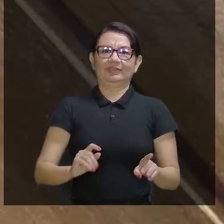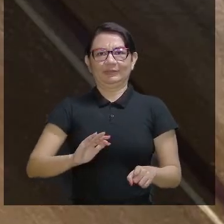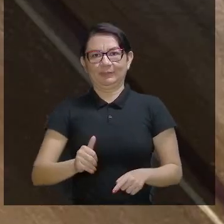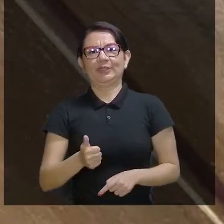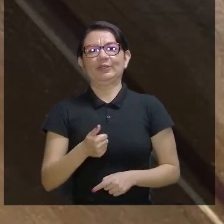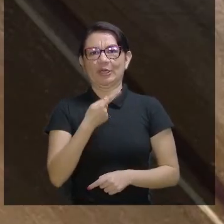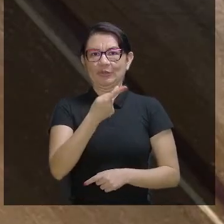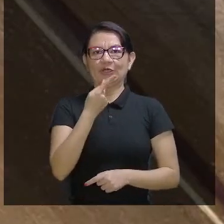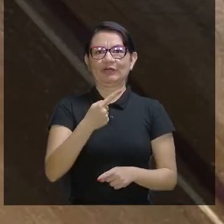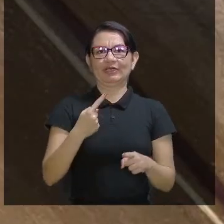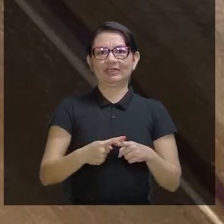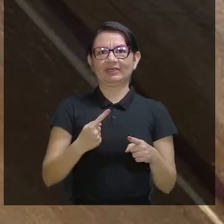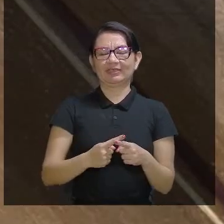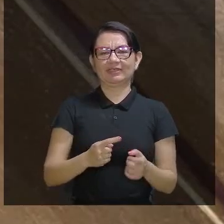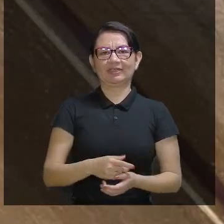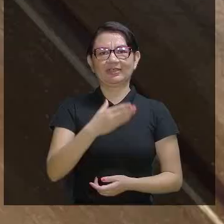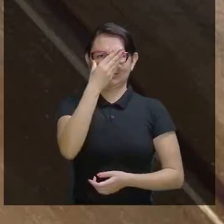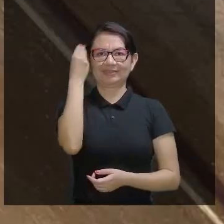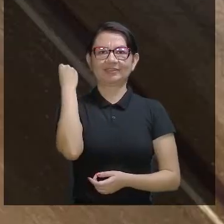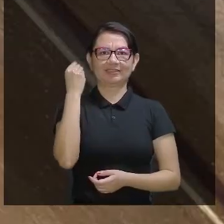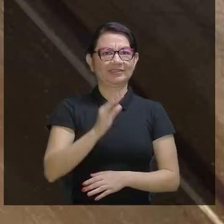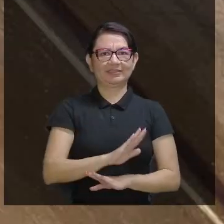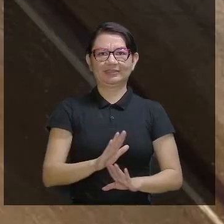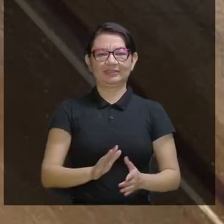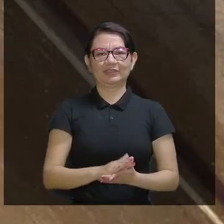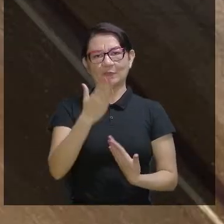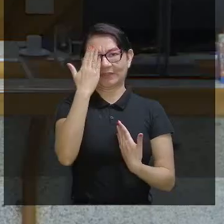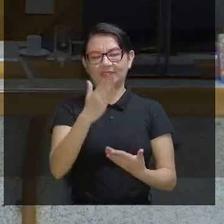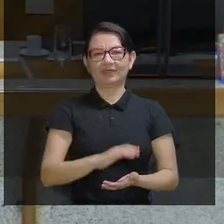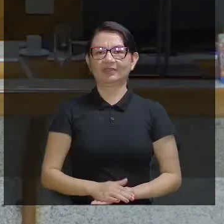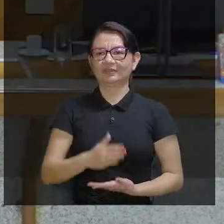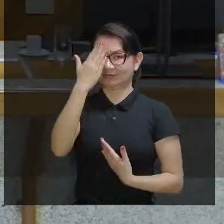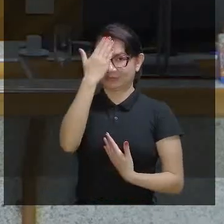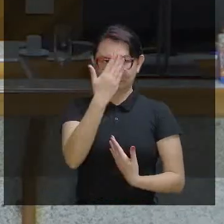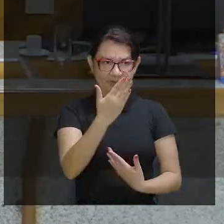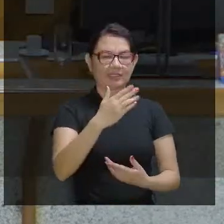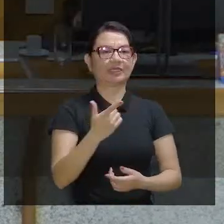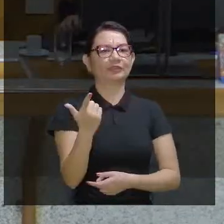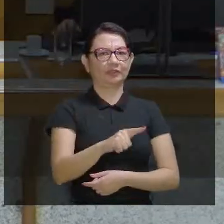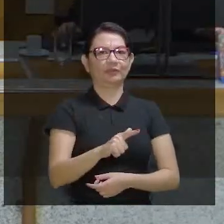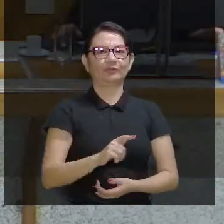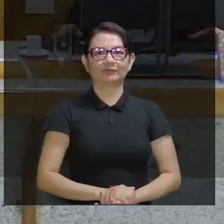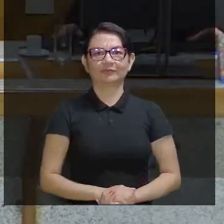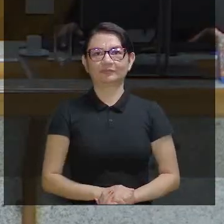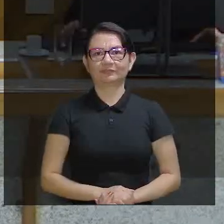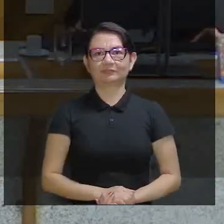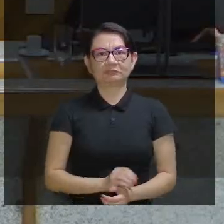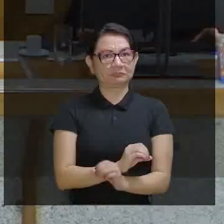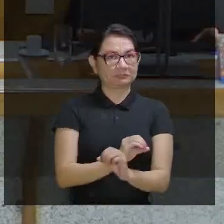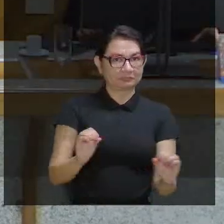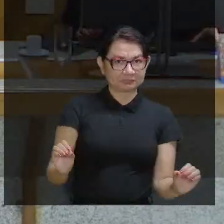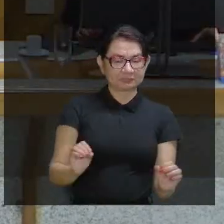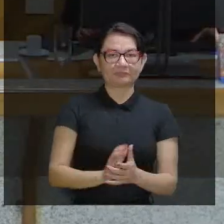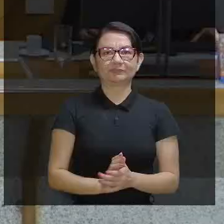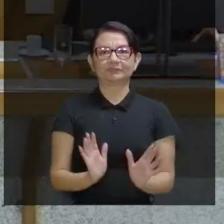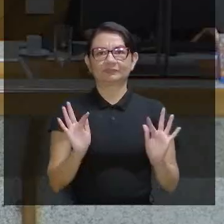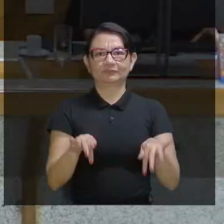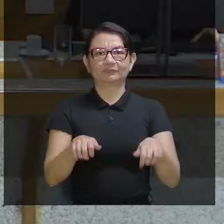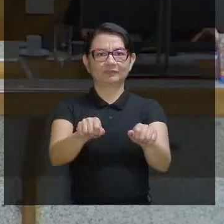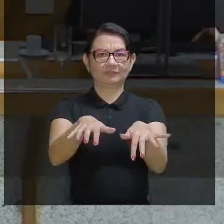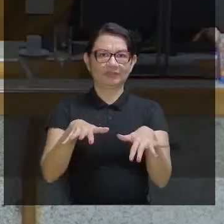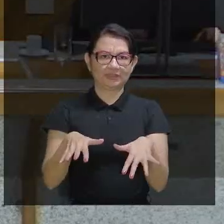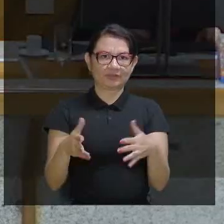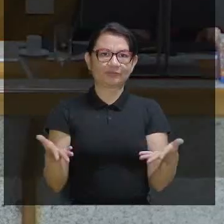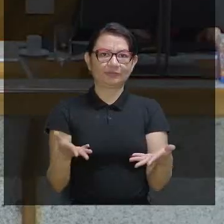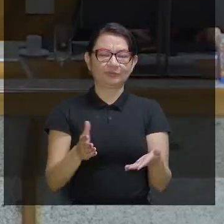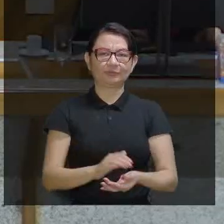fazer a menção do que deixar o esquecimento nessa ocasião. Obrigado. Tá certo, muito obrigado mais uma vez. Nada mais havendo, declaro